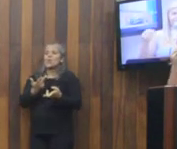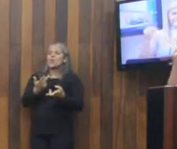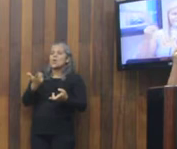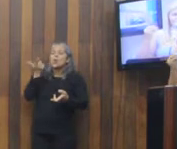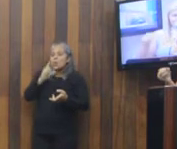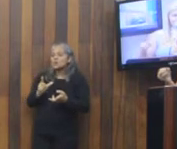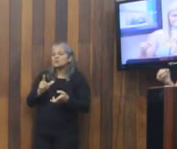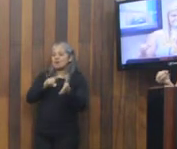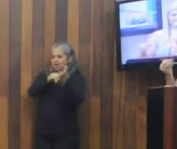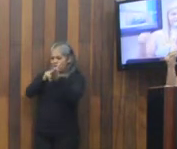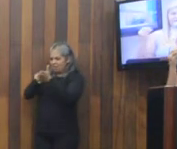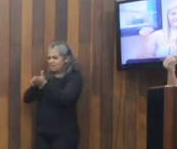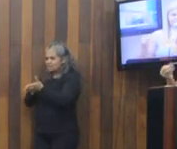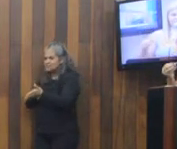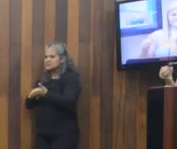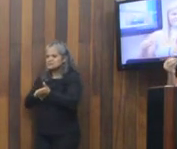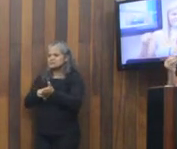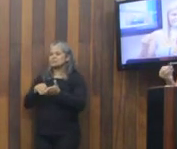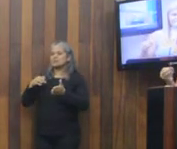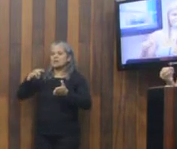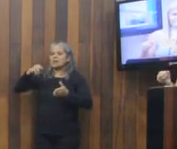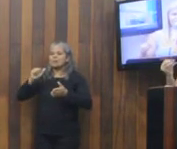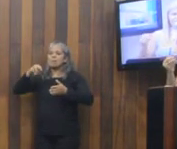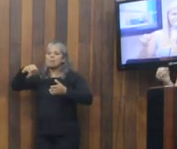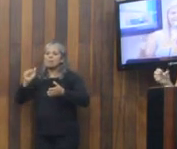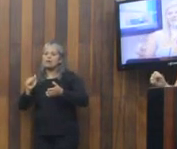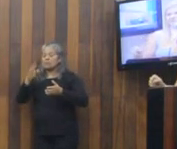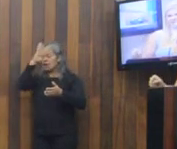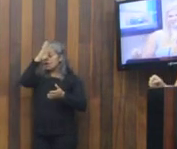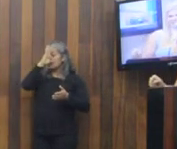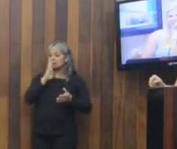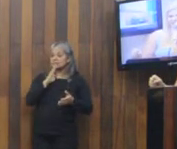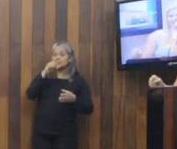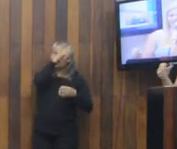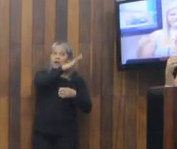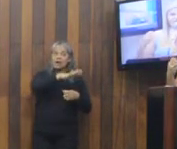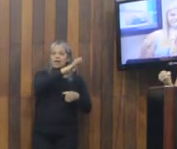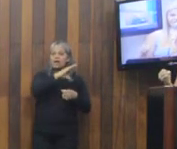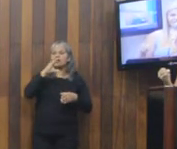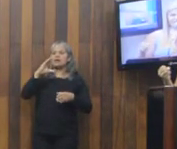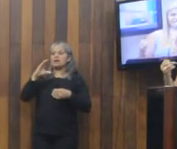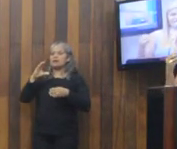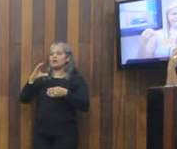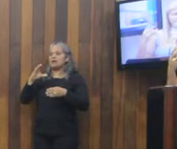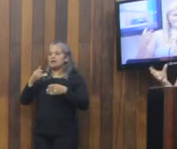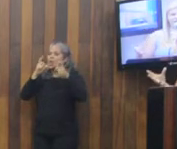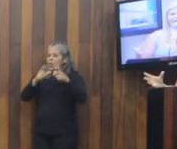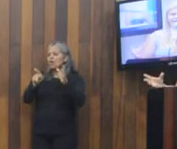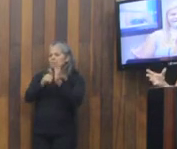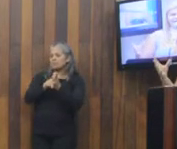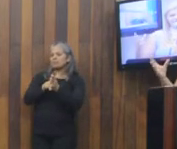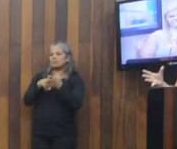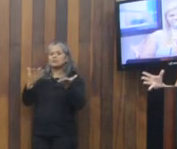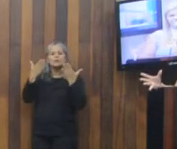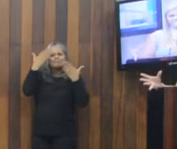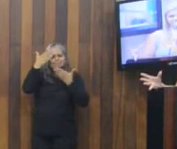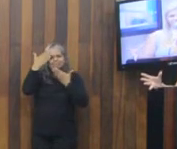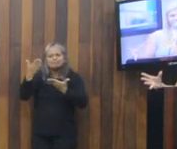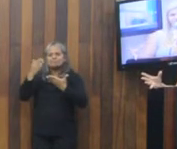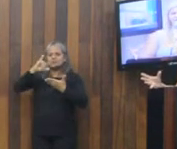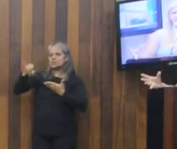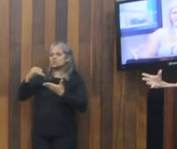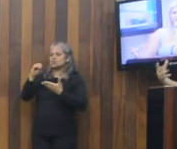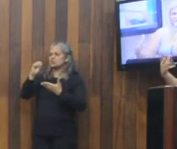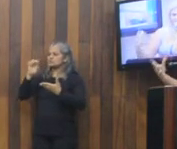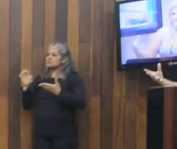fazer mamografia e ultrassom gratuitamente no centro da imagem. E isso pra gente, só tenho a agradecer a José Roberto